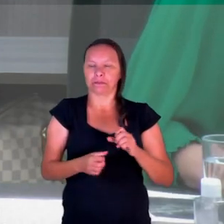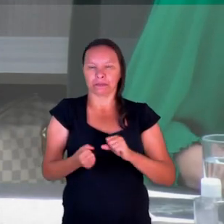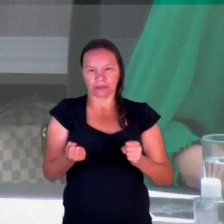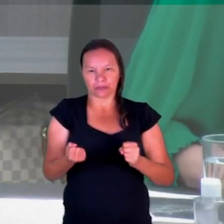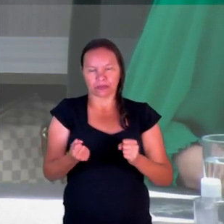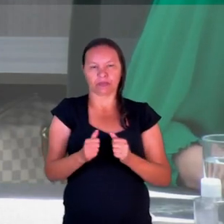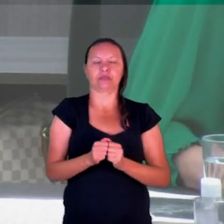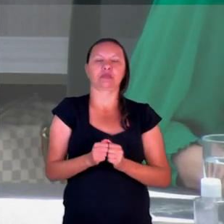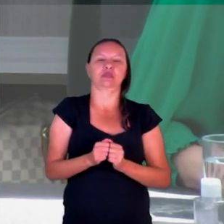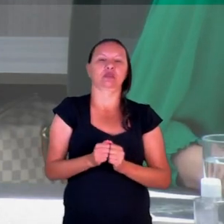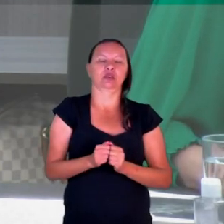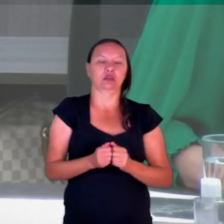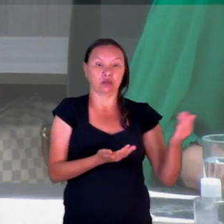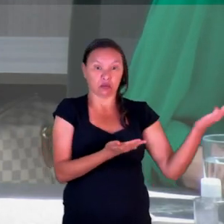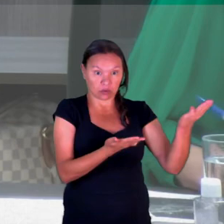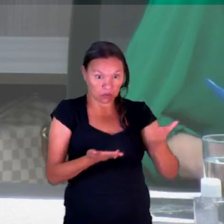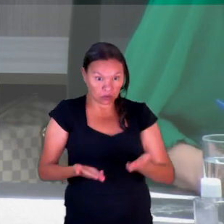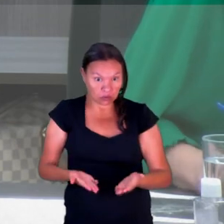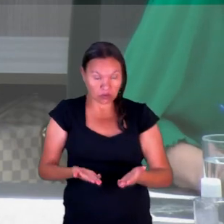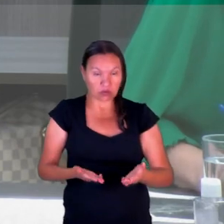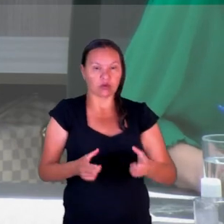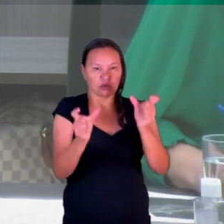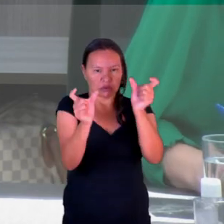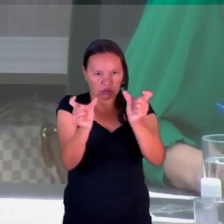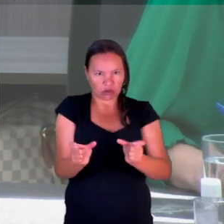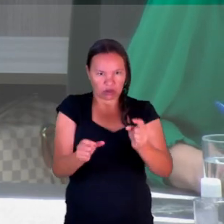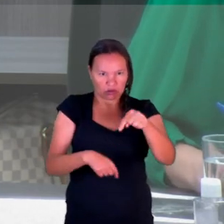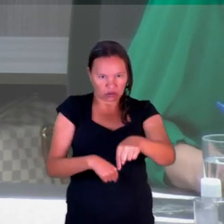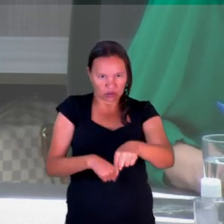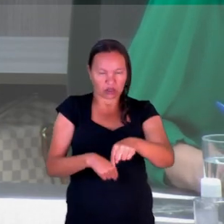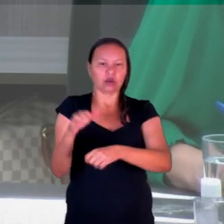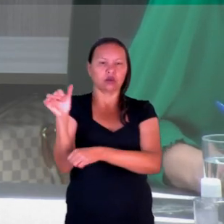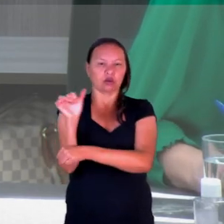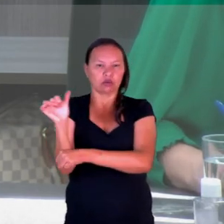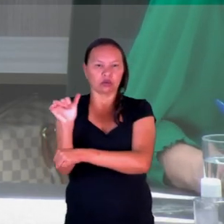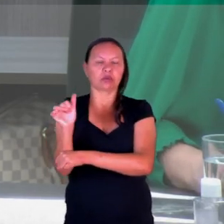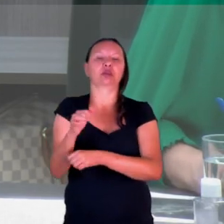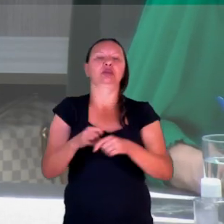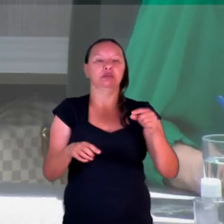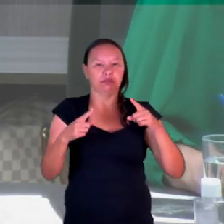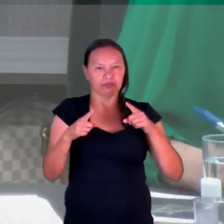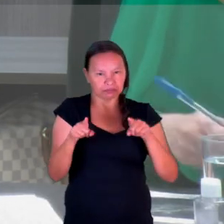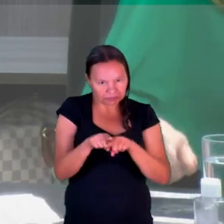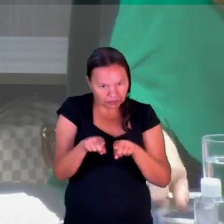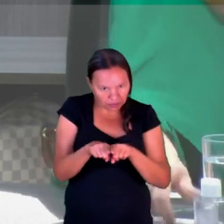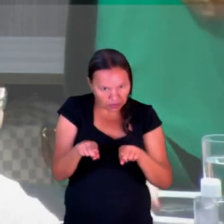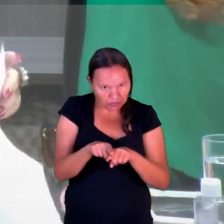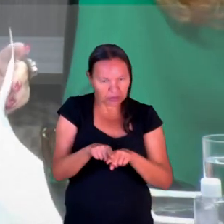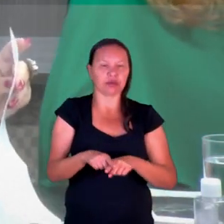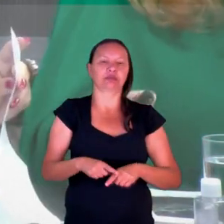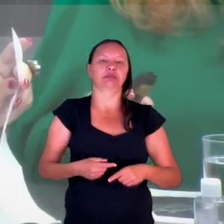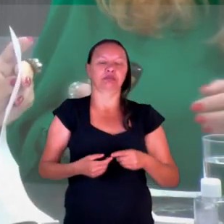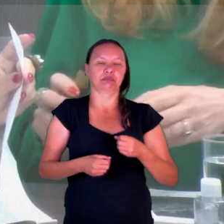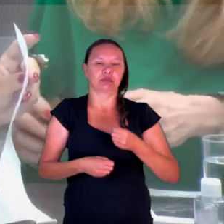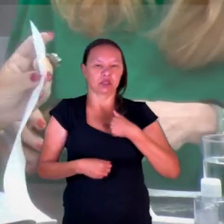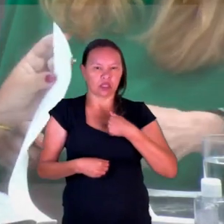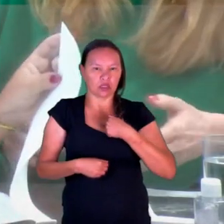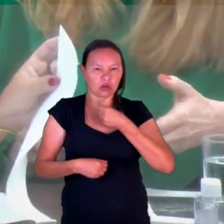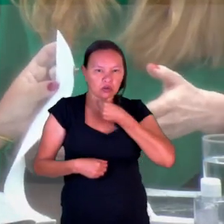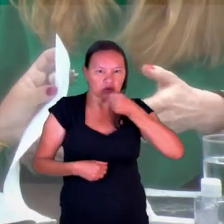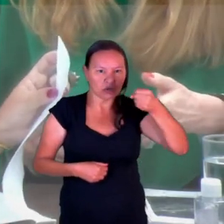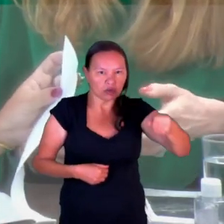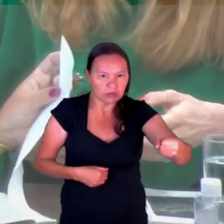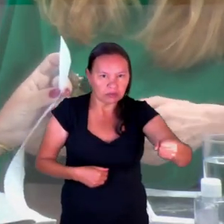entre os presentes fisicamente ou virtualmente tá então eu já passo a palavra nesse momento